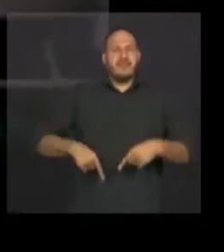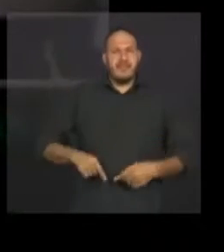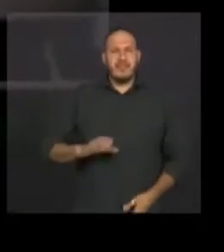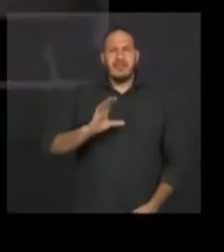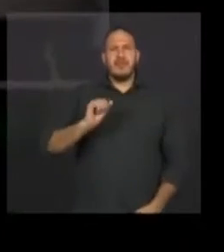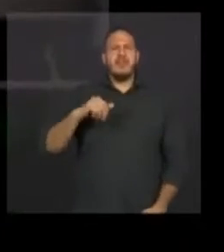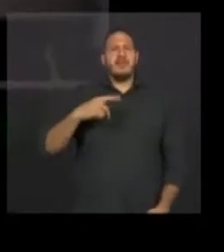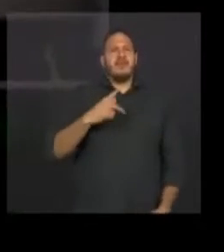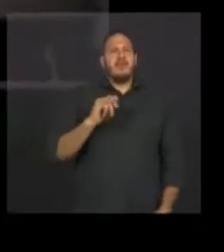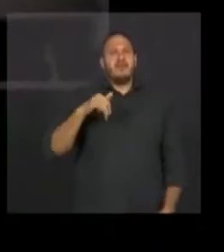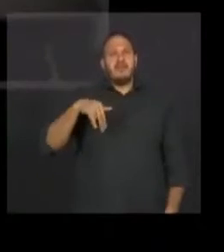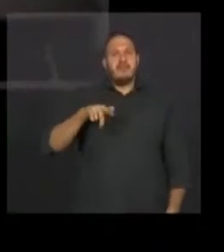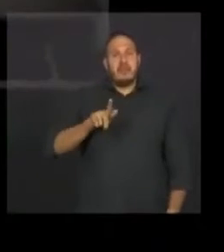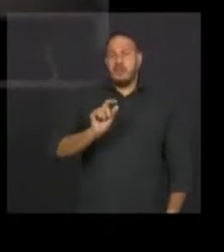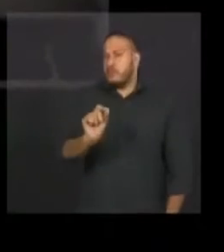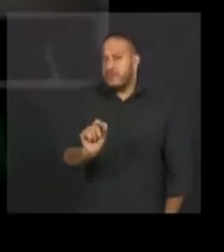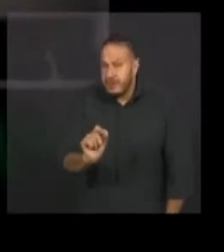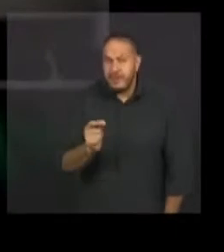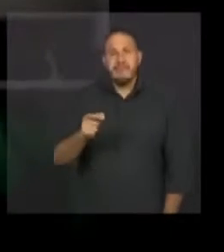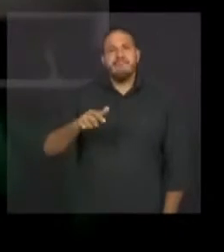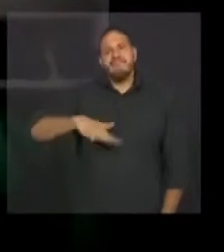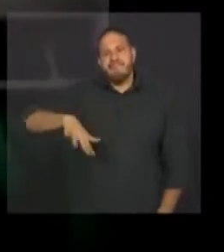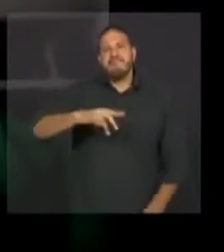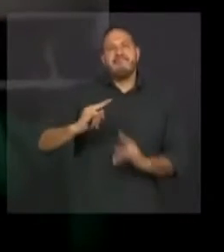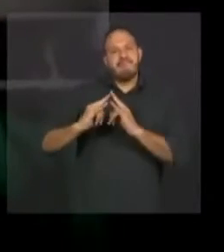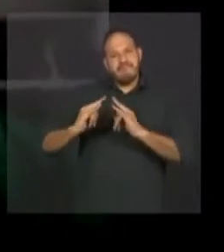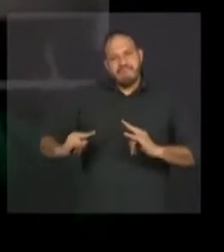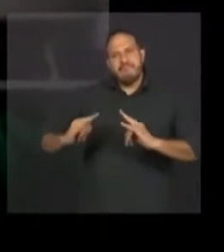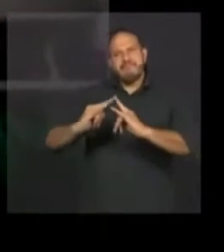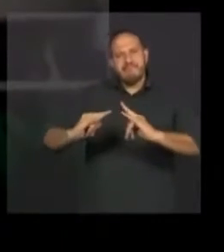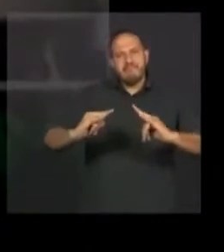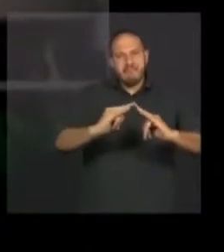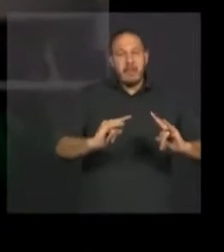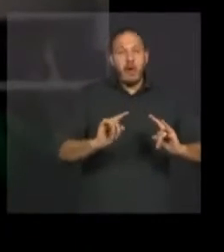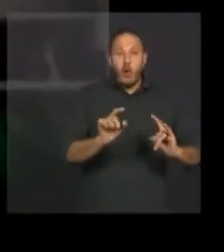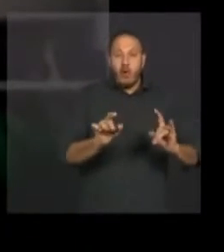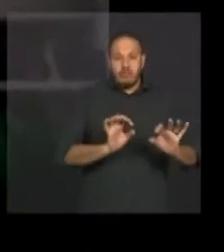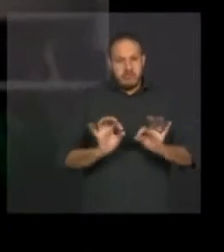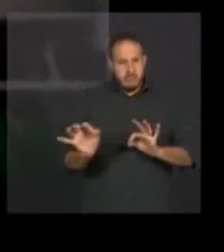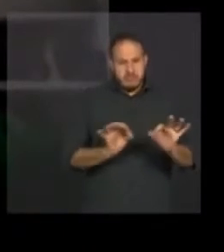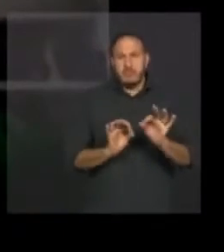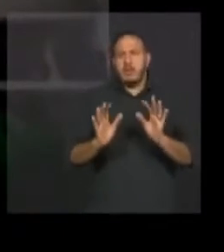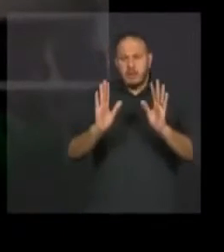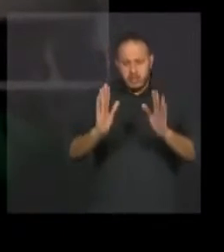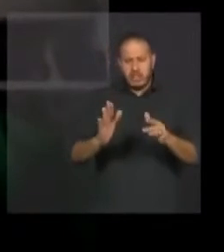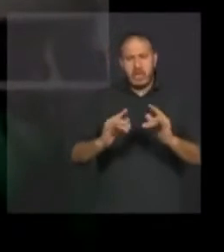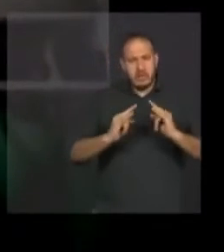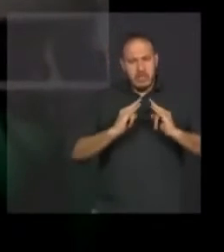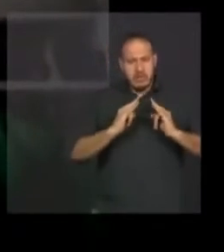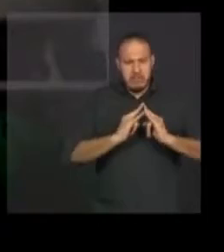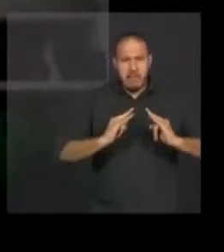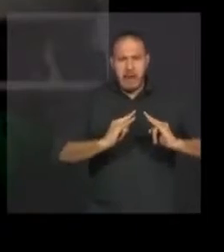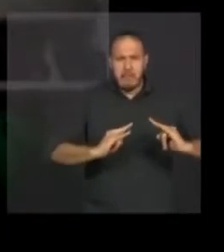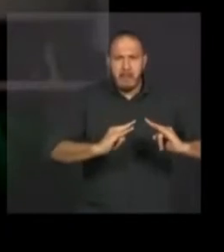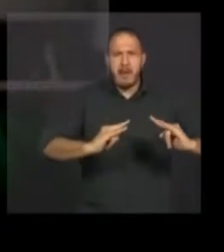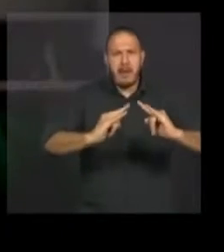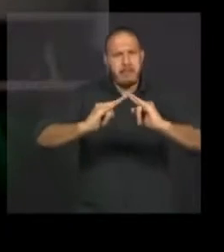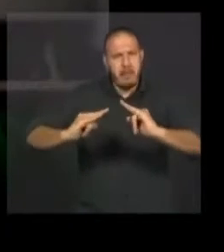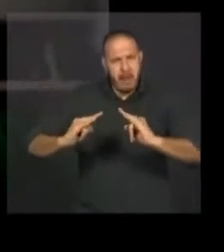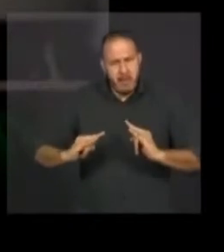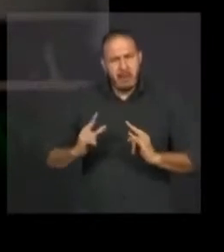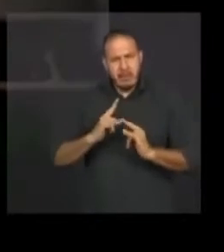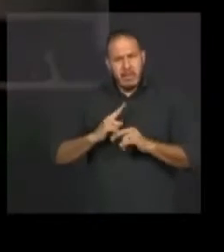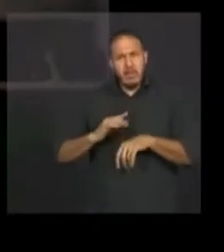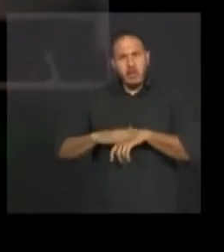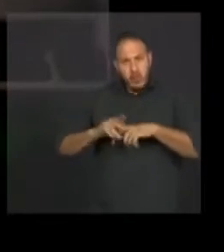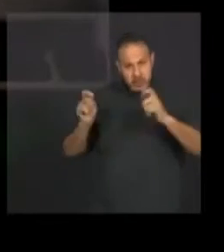é selecionar quem vai para o camping. Se são aqueles que já estão mais organizados, que já são mais cooperativos, que têm